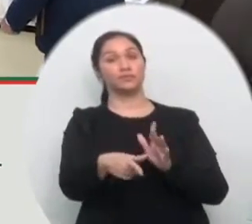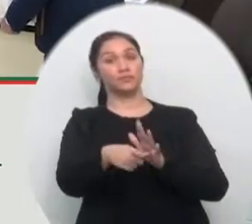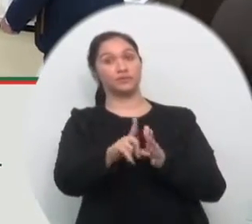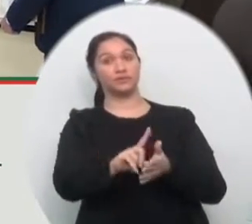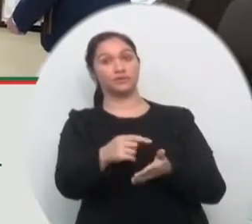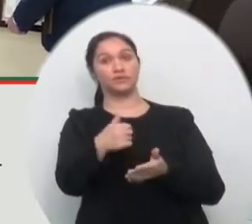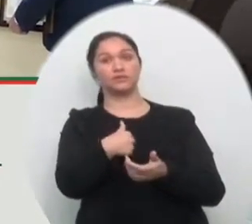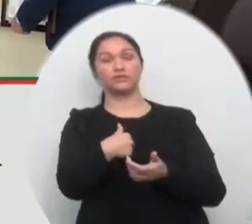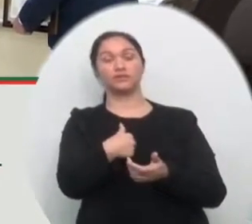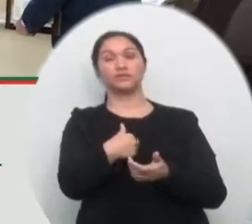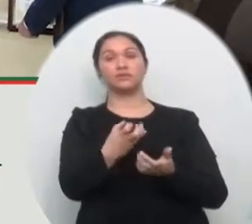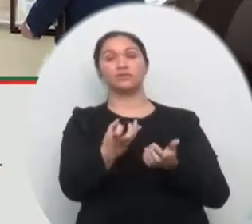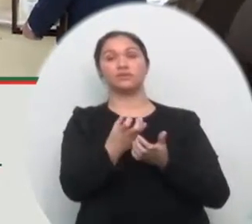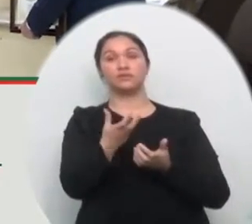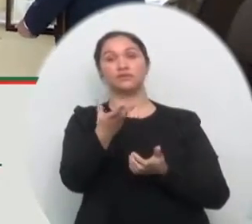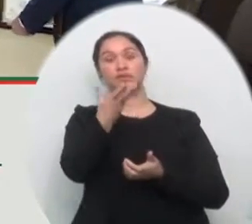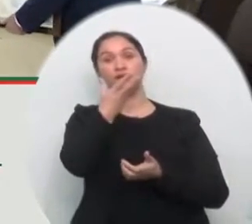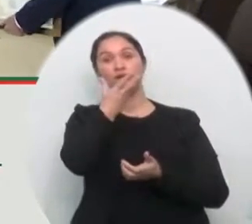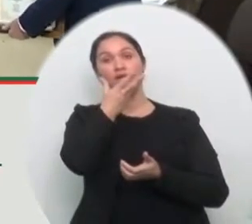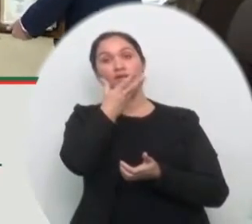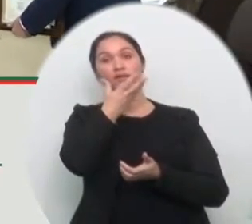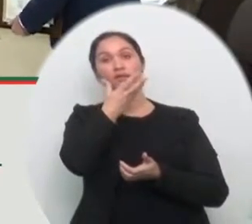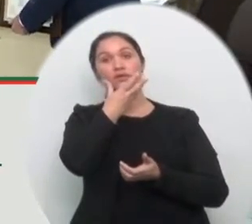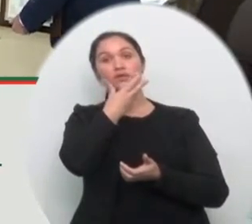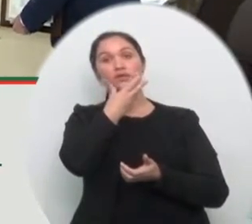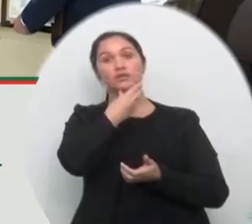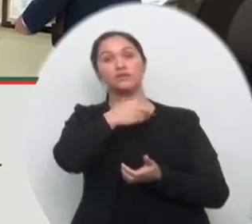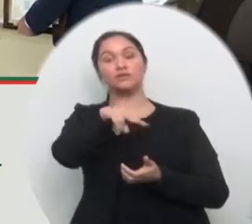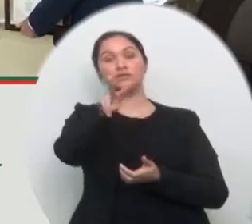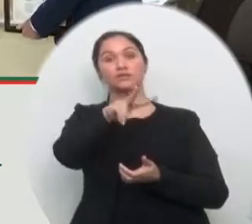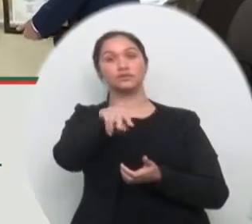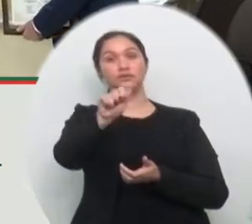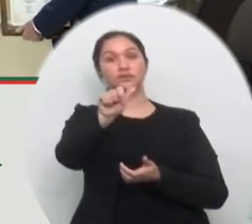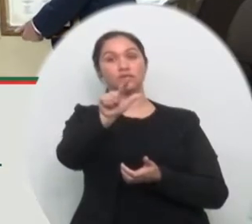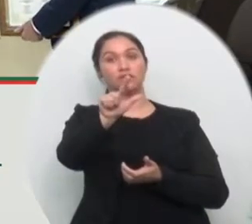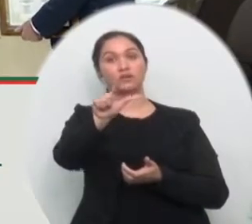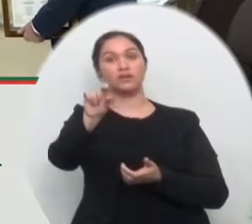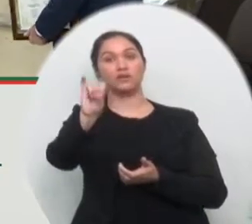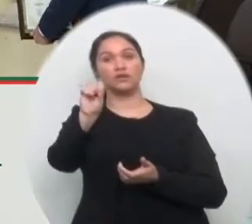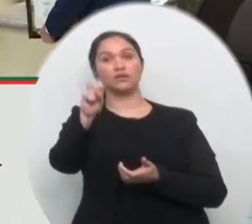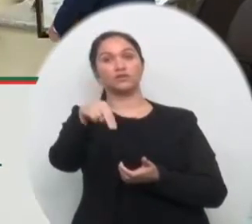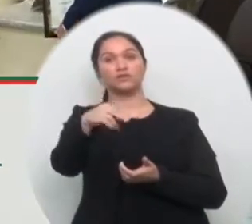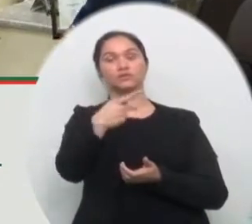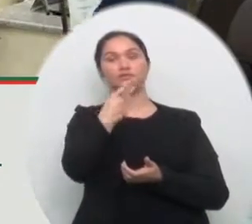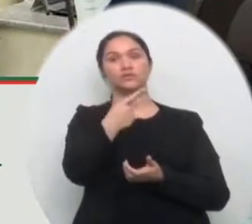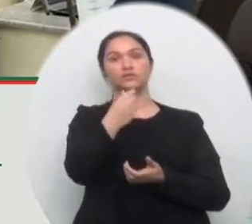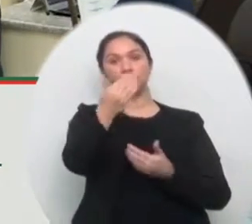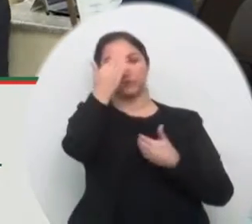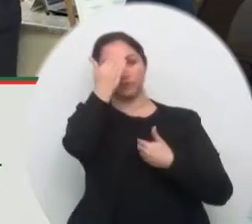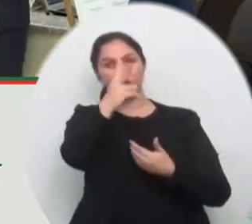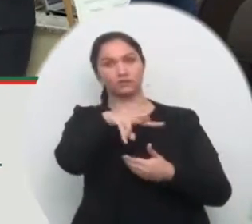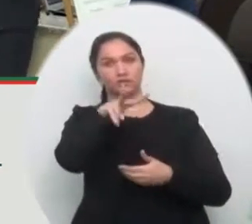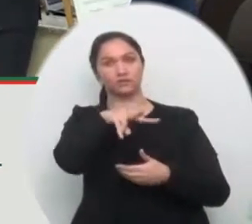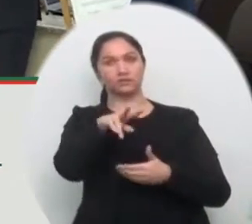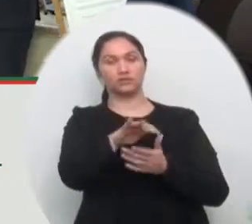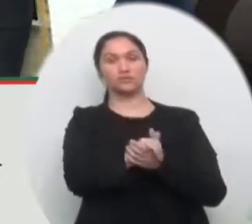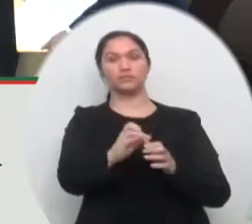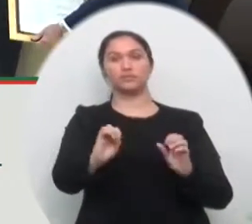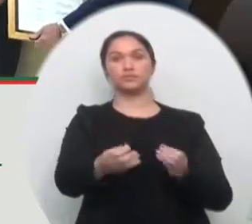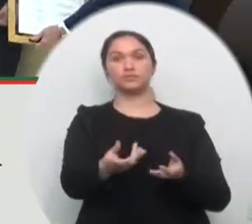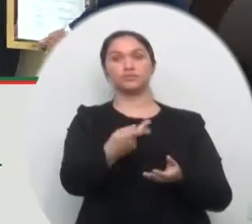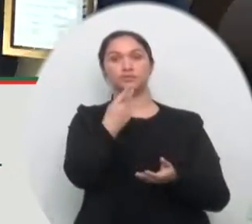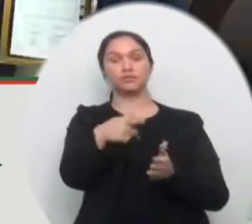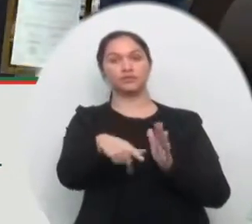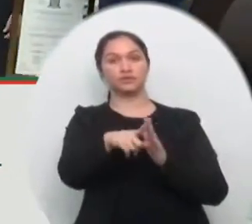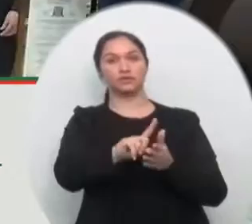moção, vereador Alisson, para fazer essa parte. Obrigado, vereador. Bom, como eu falei antes,